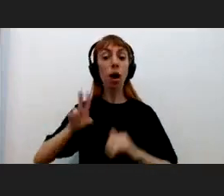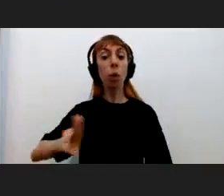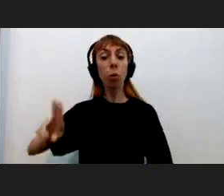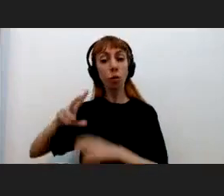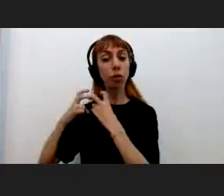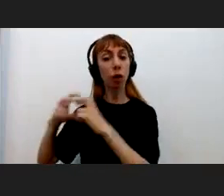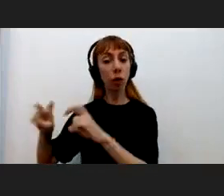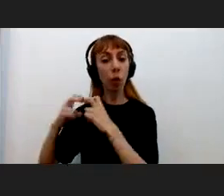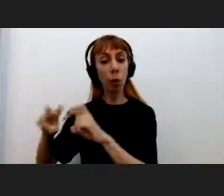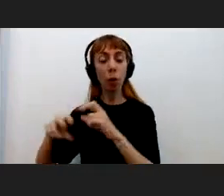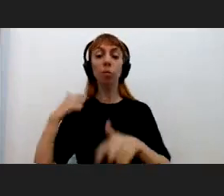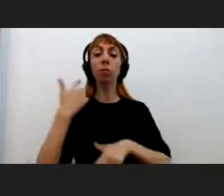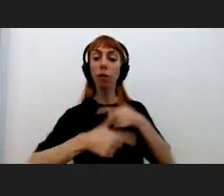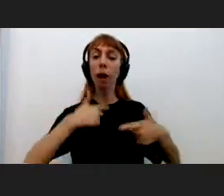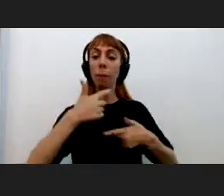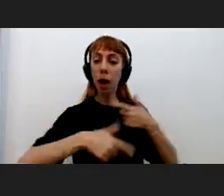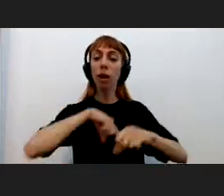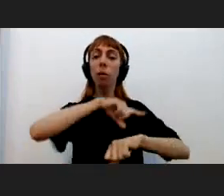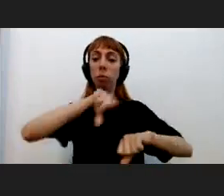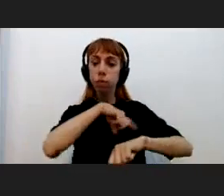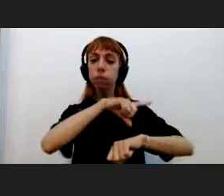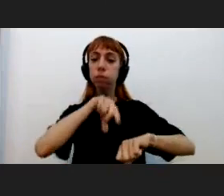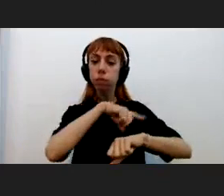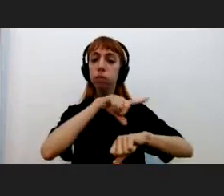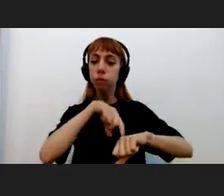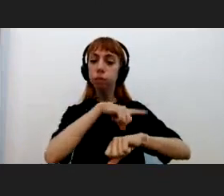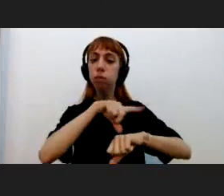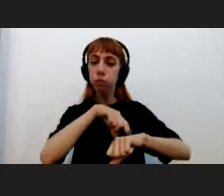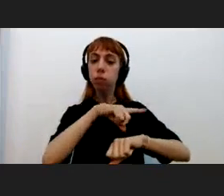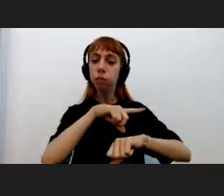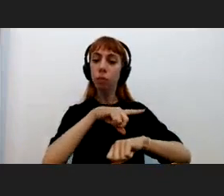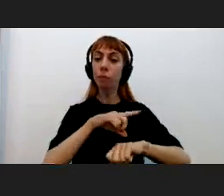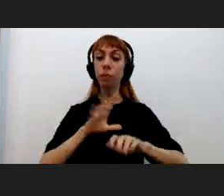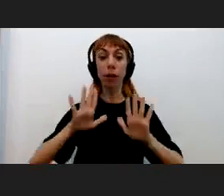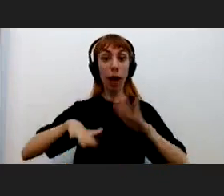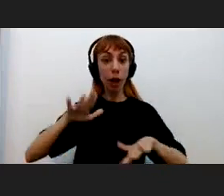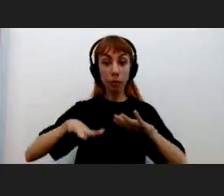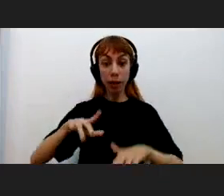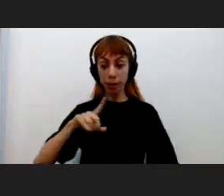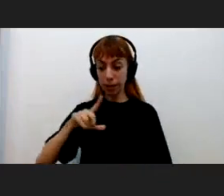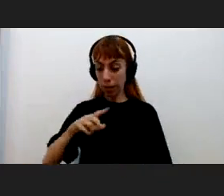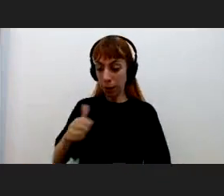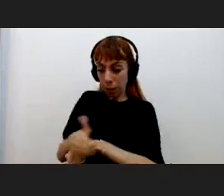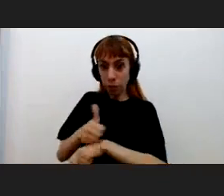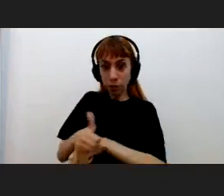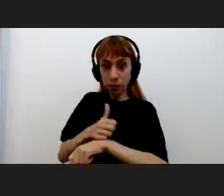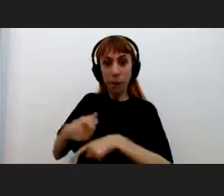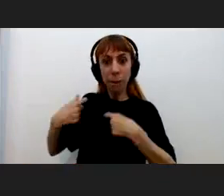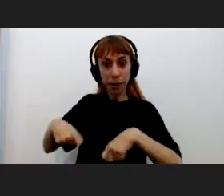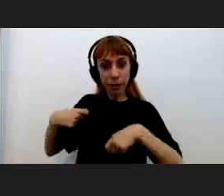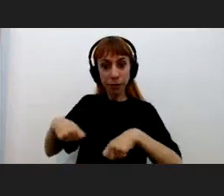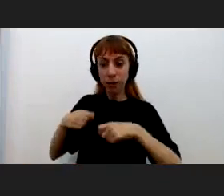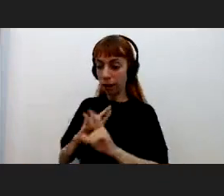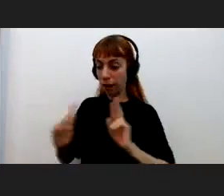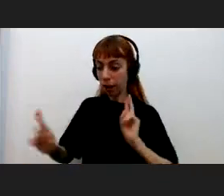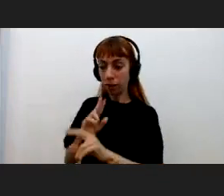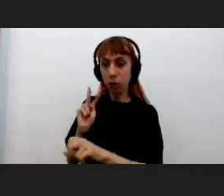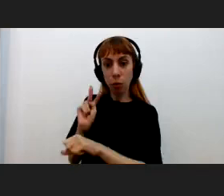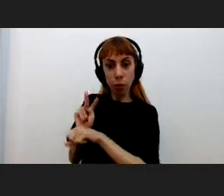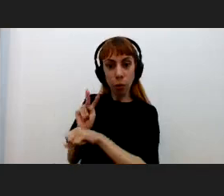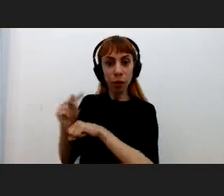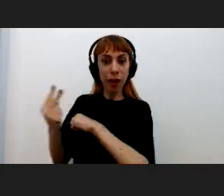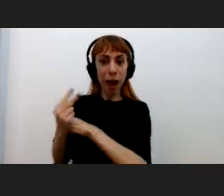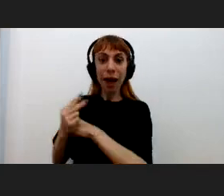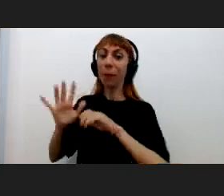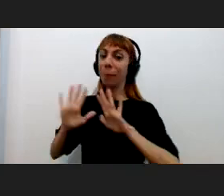trabalhando numa profissão que exige essa relação de cuidado, às vezes também precisa estar atenta para não se deixar consumir, né? Até para não ser depois a